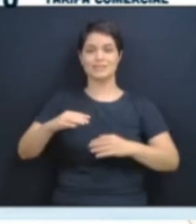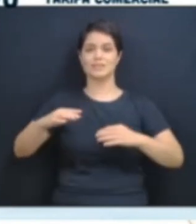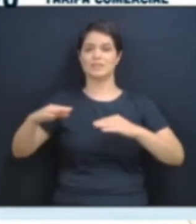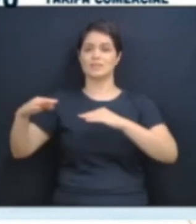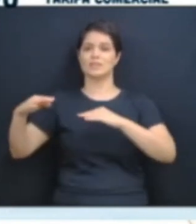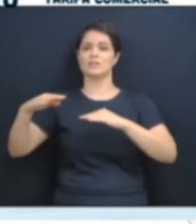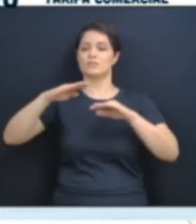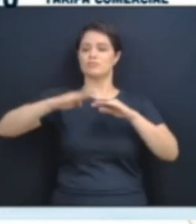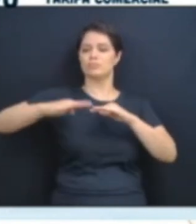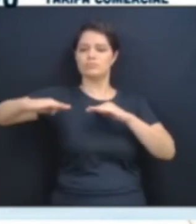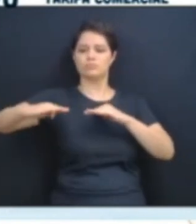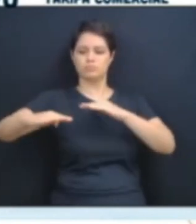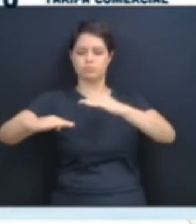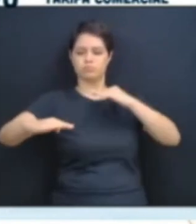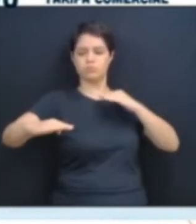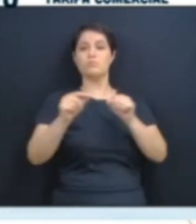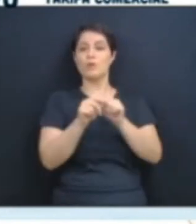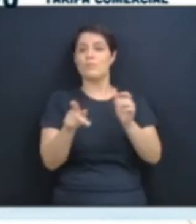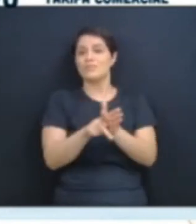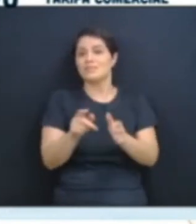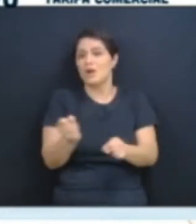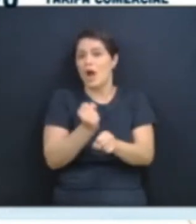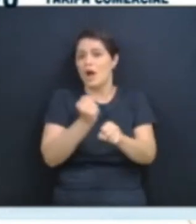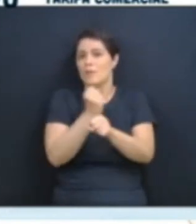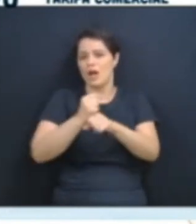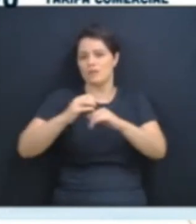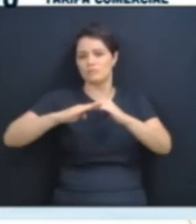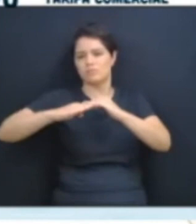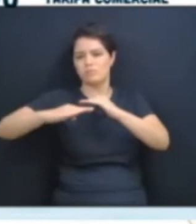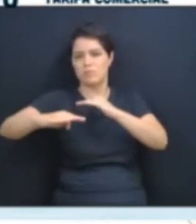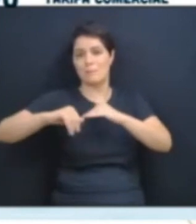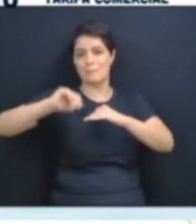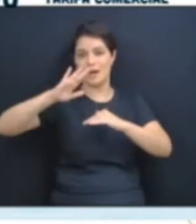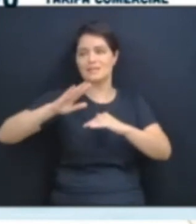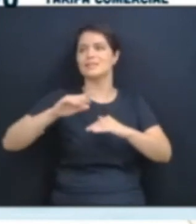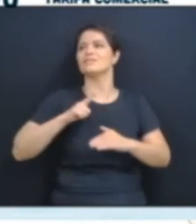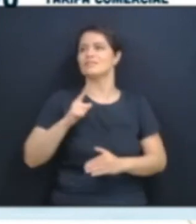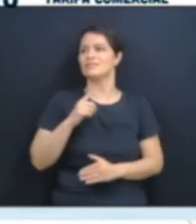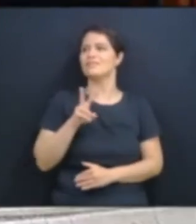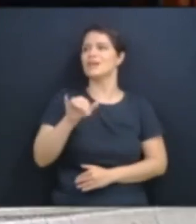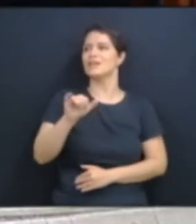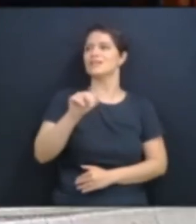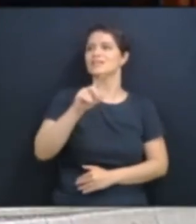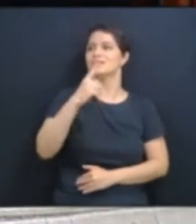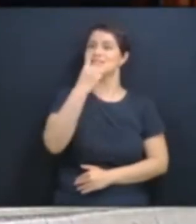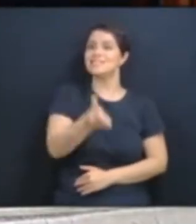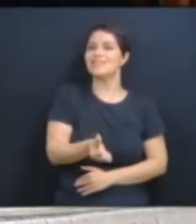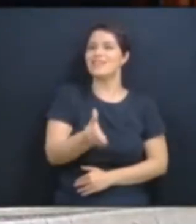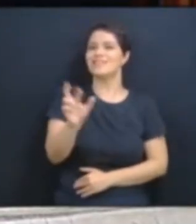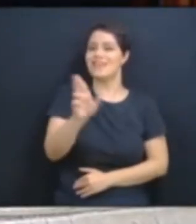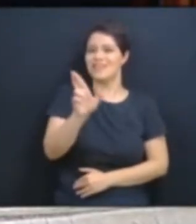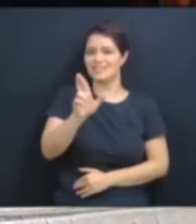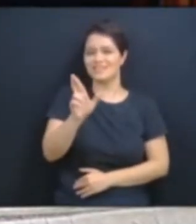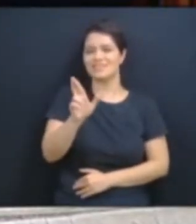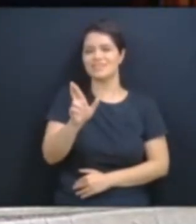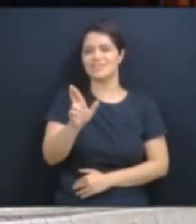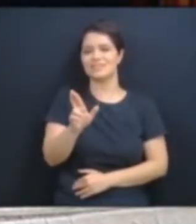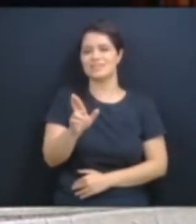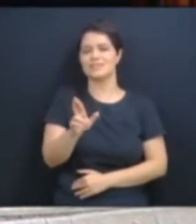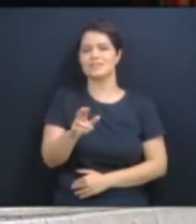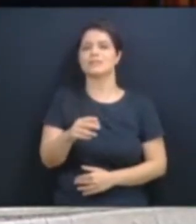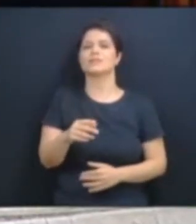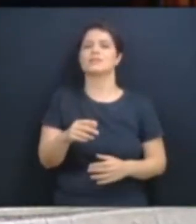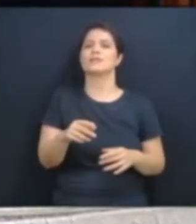16,90 a duplicação. Vejam bem, e vou aplicar agora o que a RPC fez, um estudo de 20%. Ao